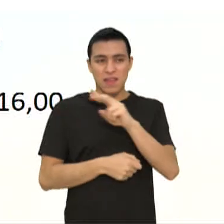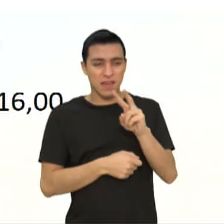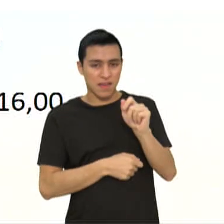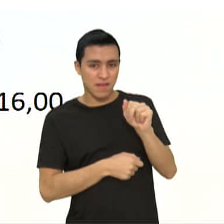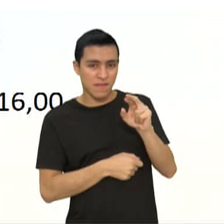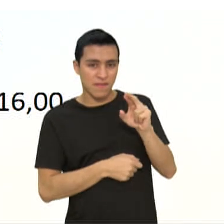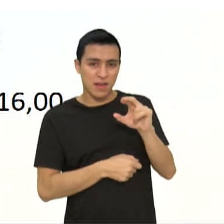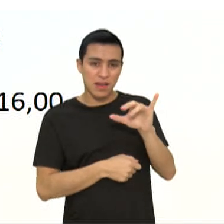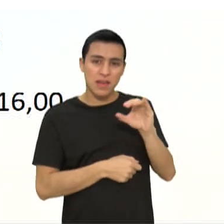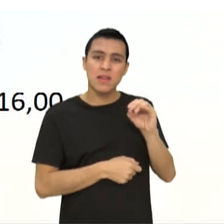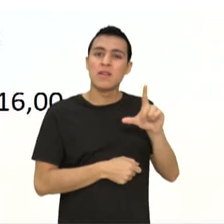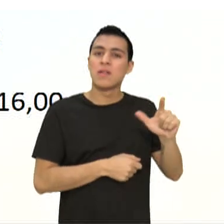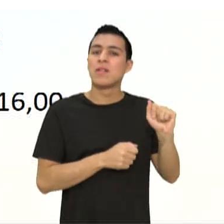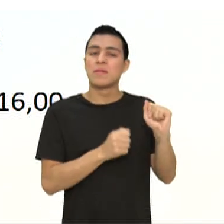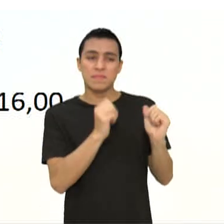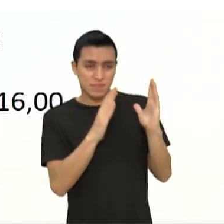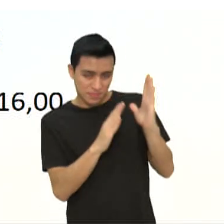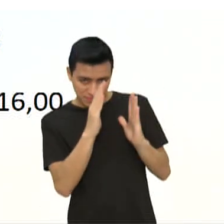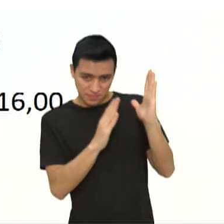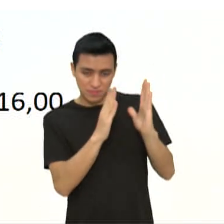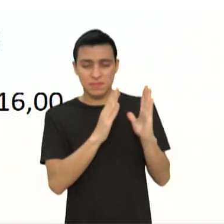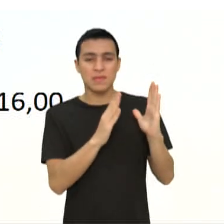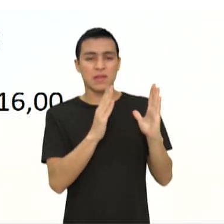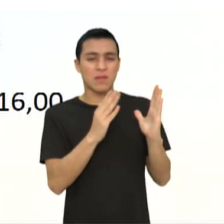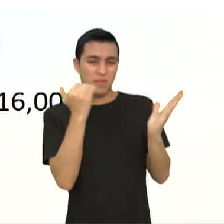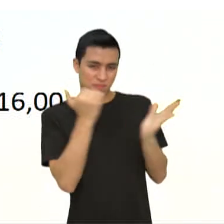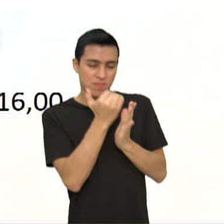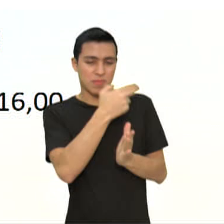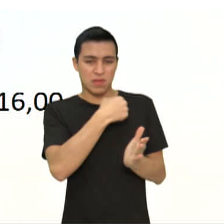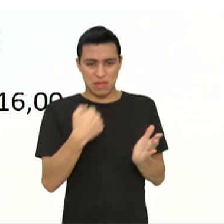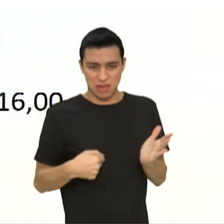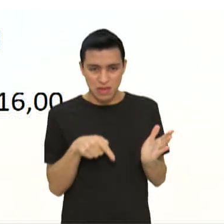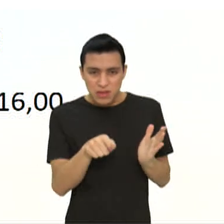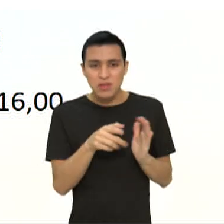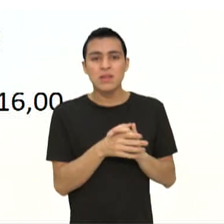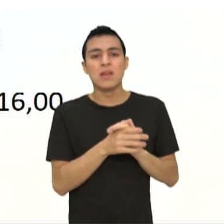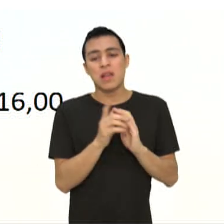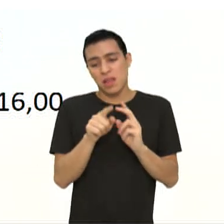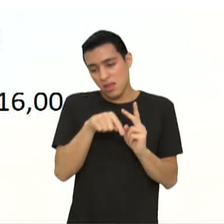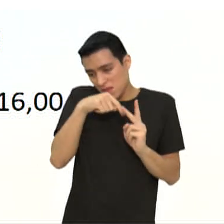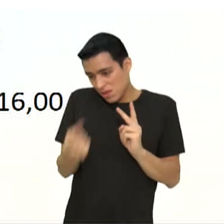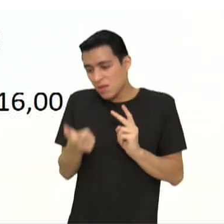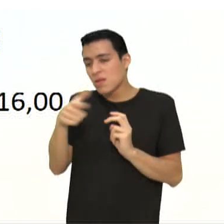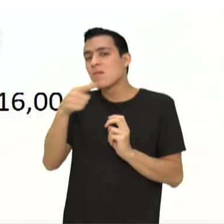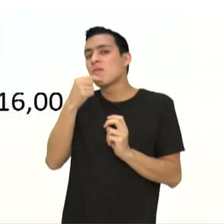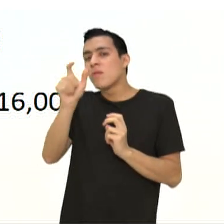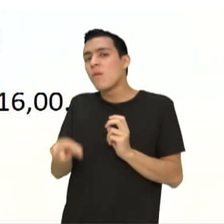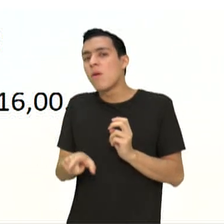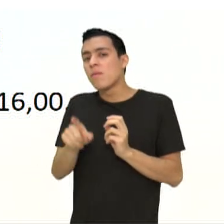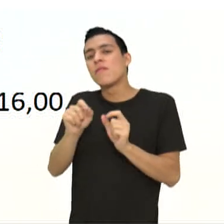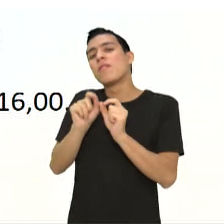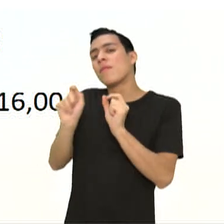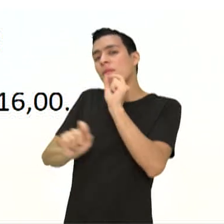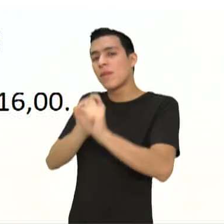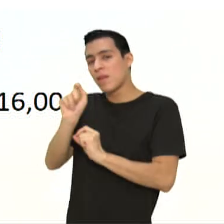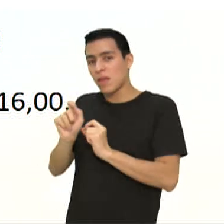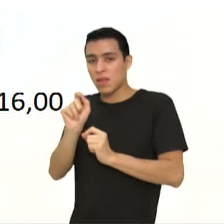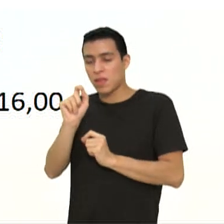no século IV, século V, depois de Cristo, na China. Aí, bem mais tarde, o Edward Jenner, o que ele fez?